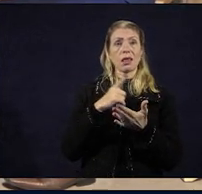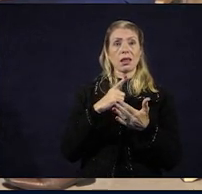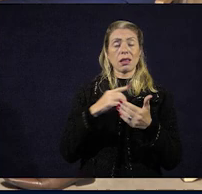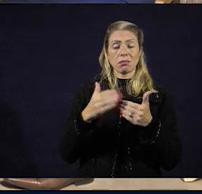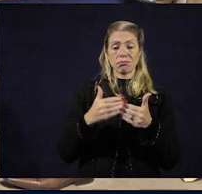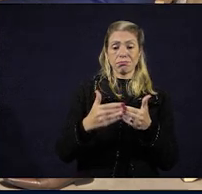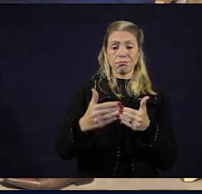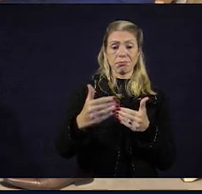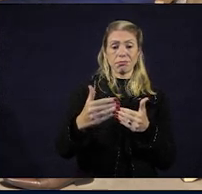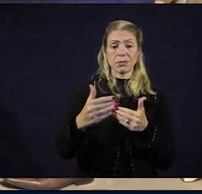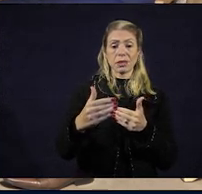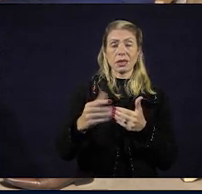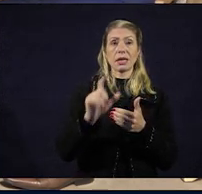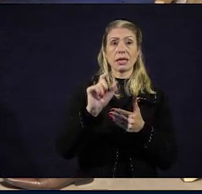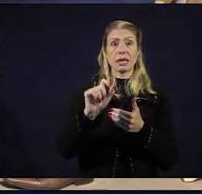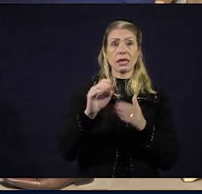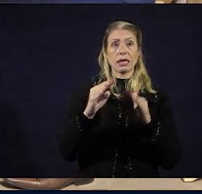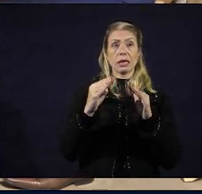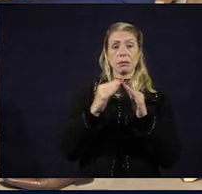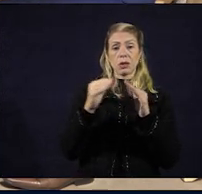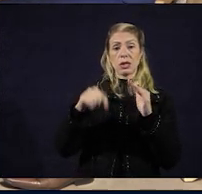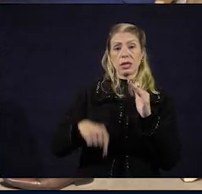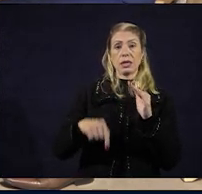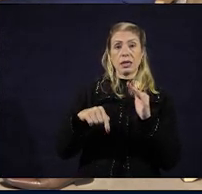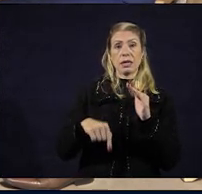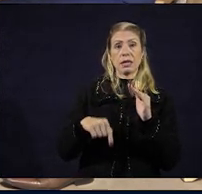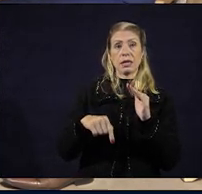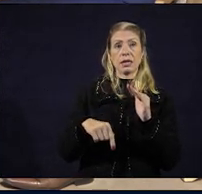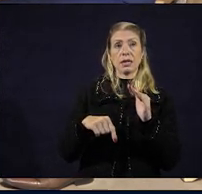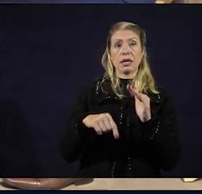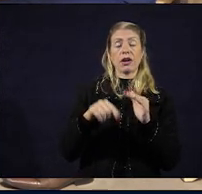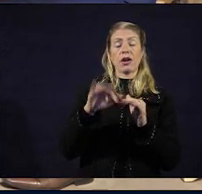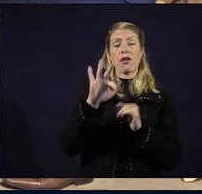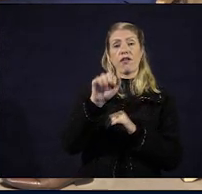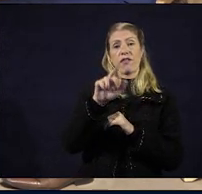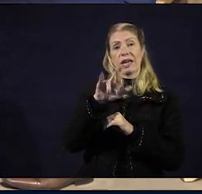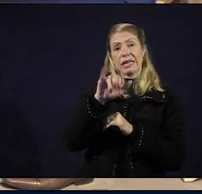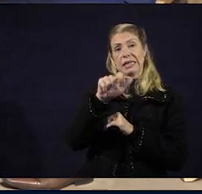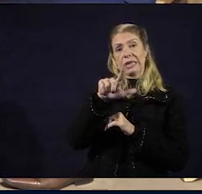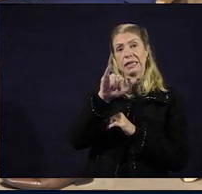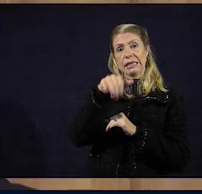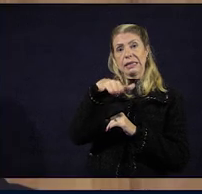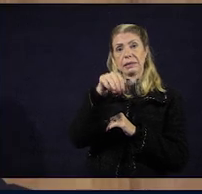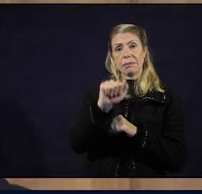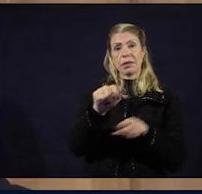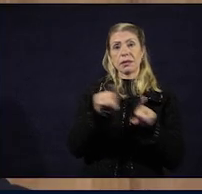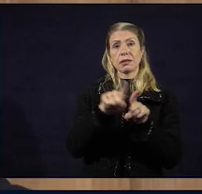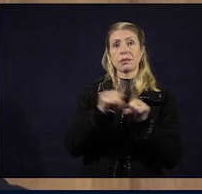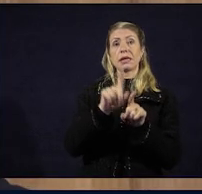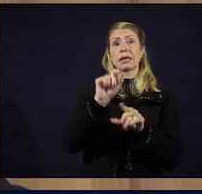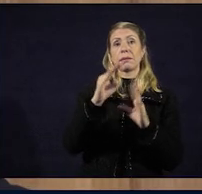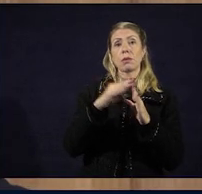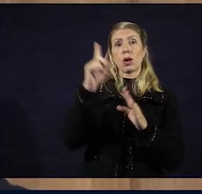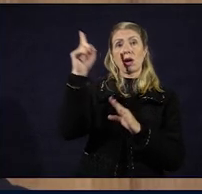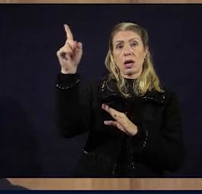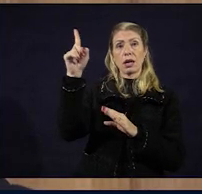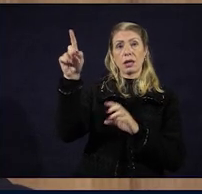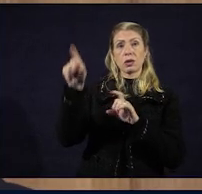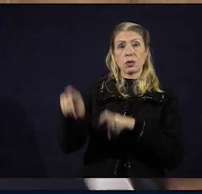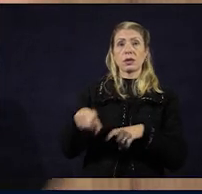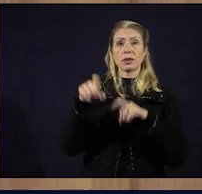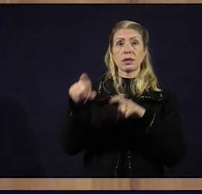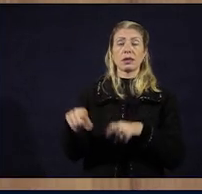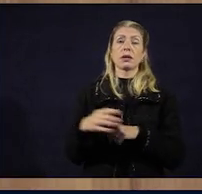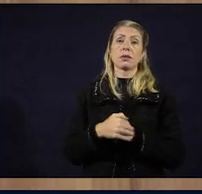da turma que fica aqui na Faria Lima da turma que tá no campo né então existe uma uma